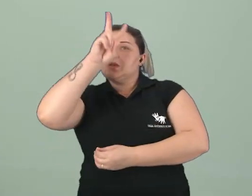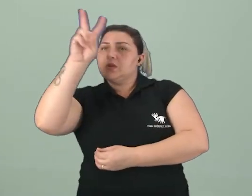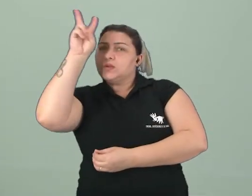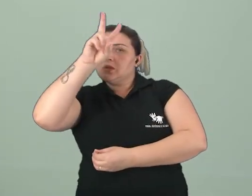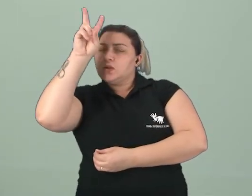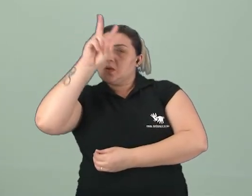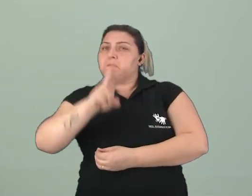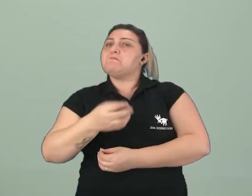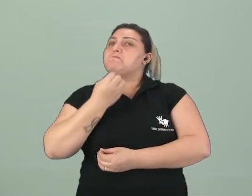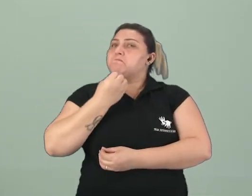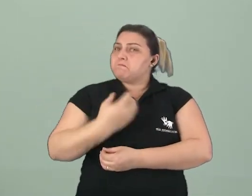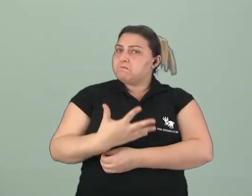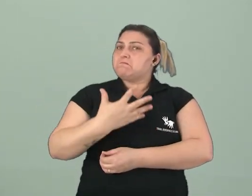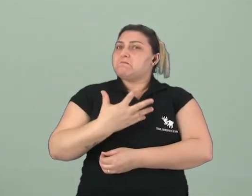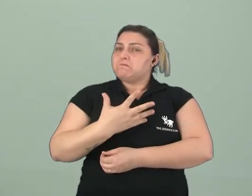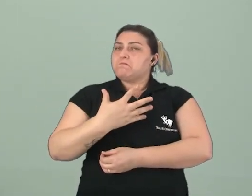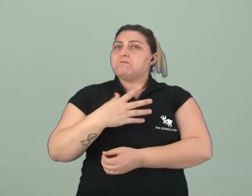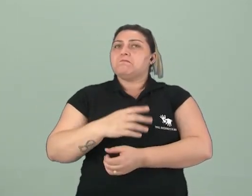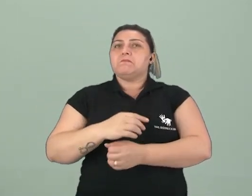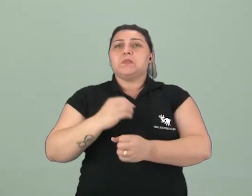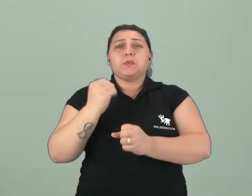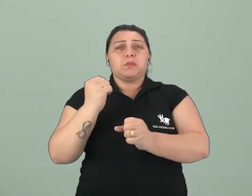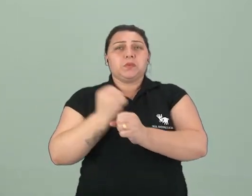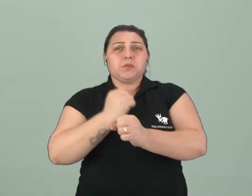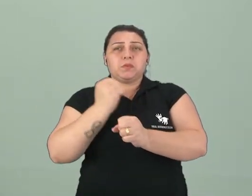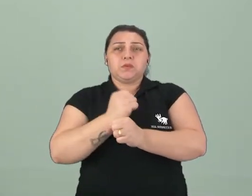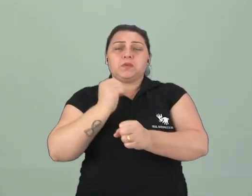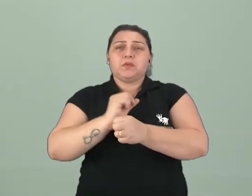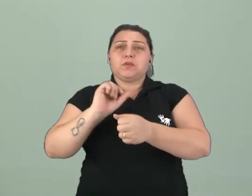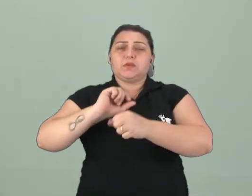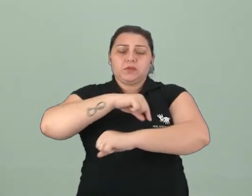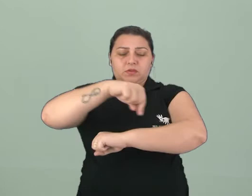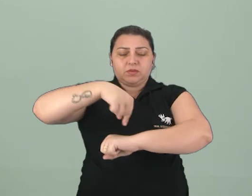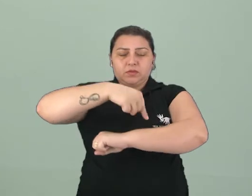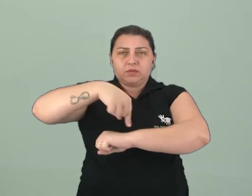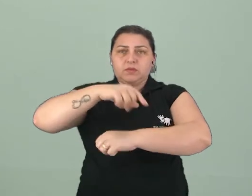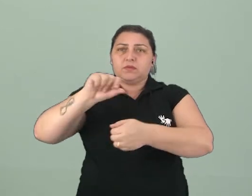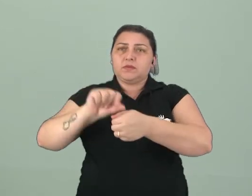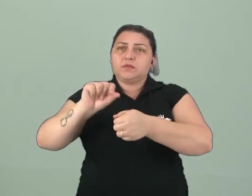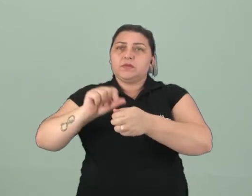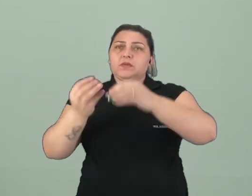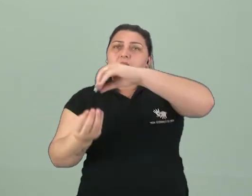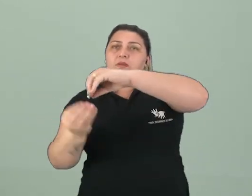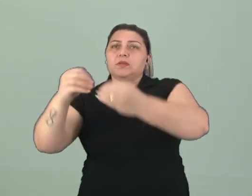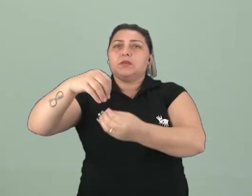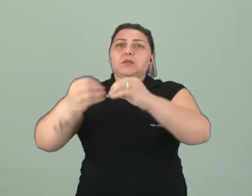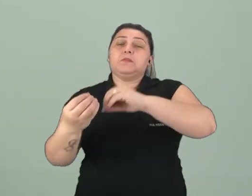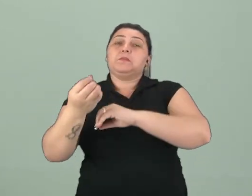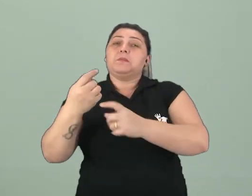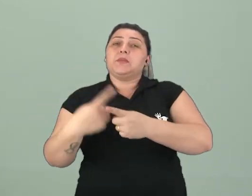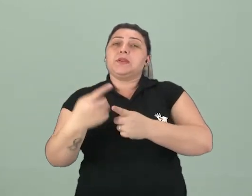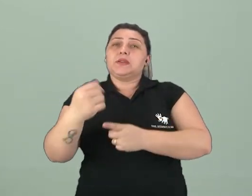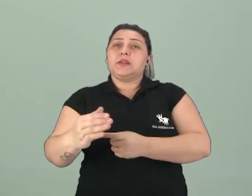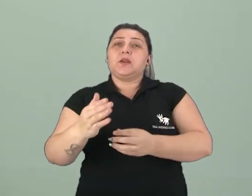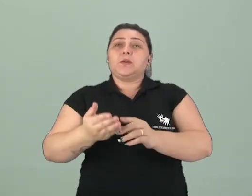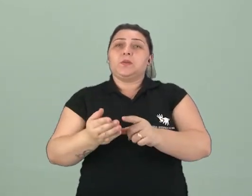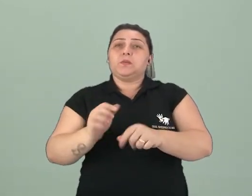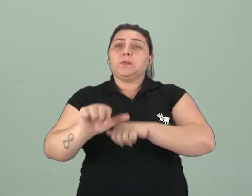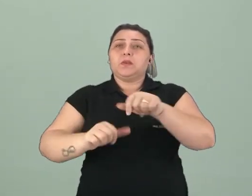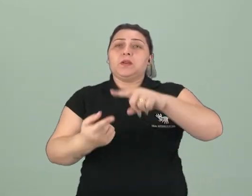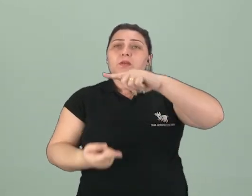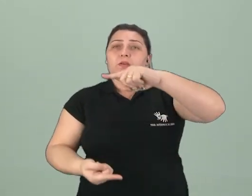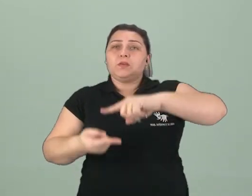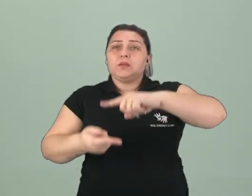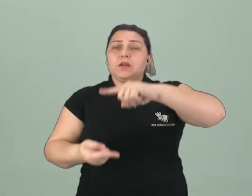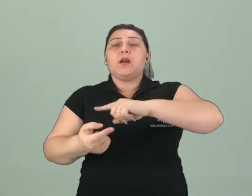muito... Existiam construtores de relógio especificamente que tratavam sobre a ampulheta, né? Porque se você mudasse o tamanho,